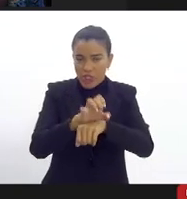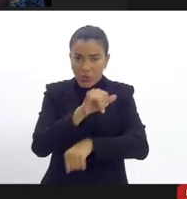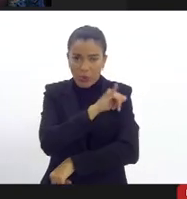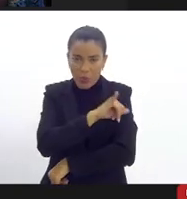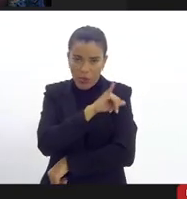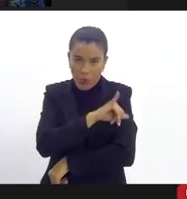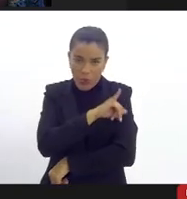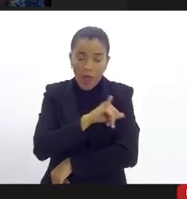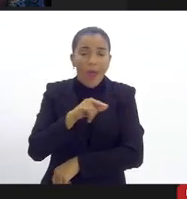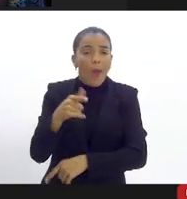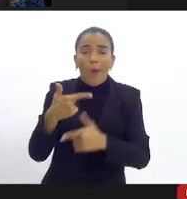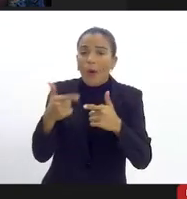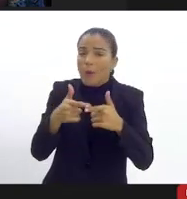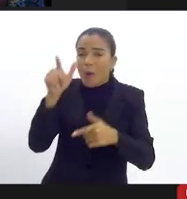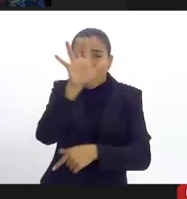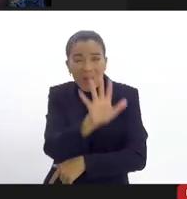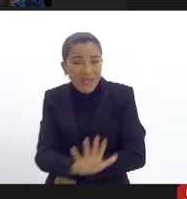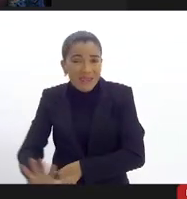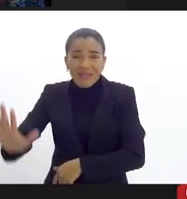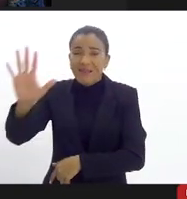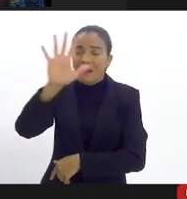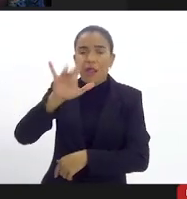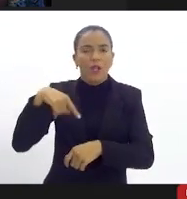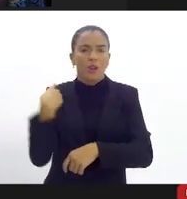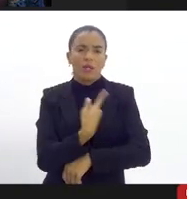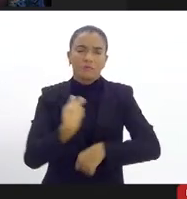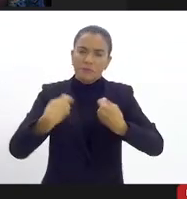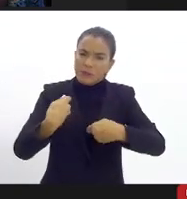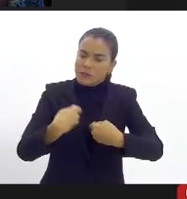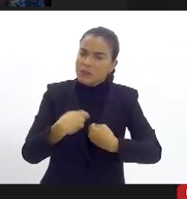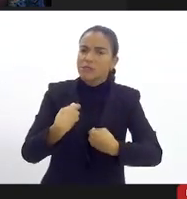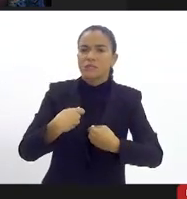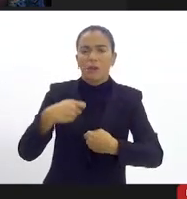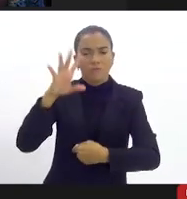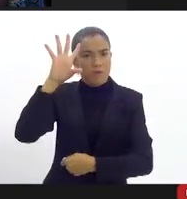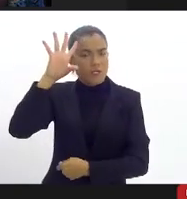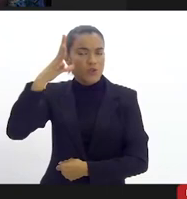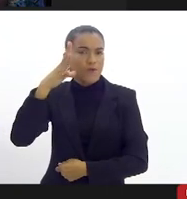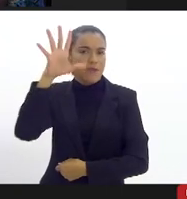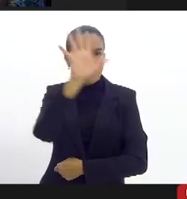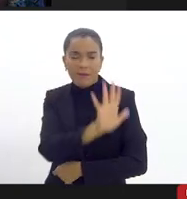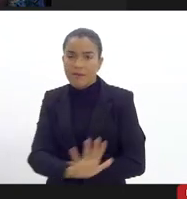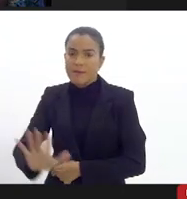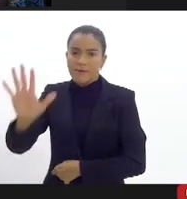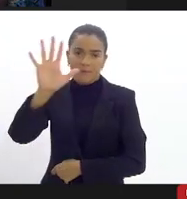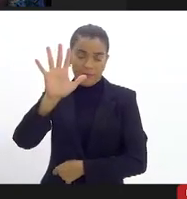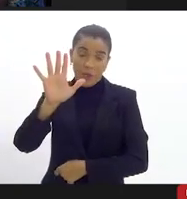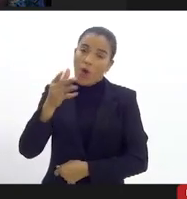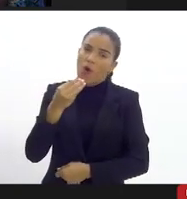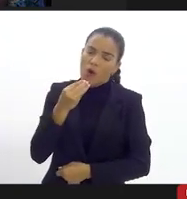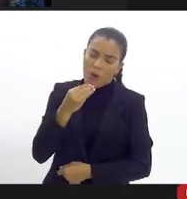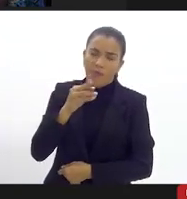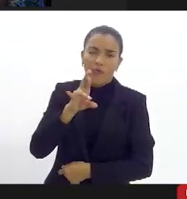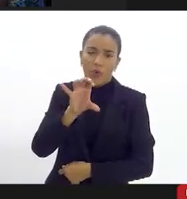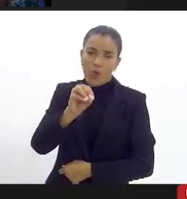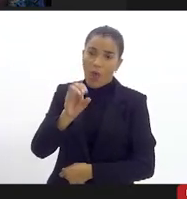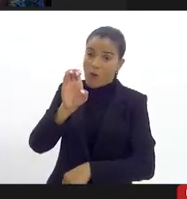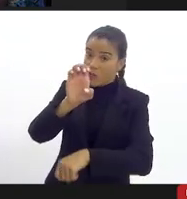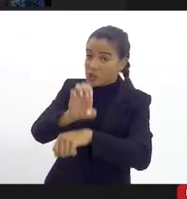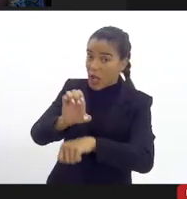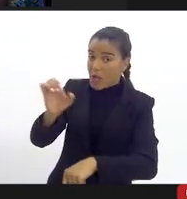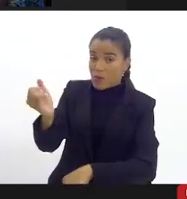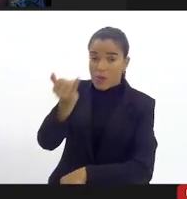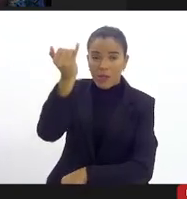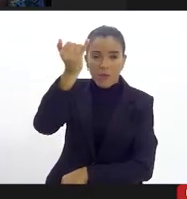é um problema nacional e que nós precisamos enfrentar de forma nacional e é lógico que o Rio de Janeiro por ser um estado